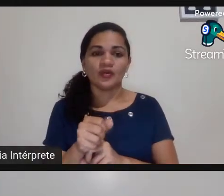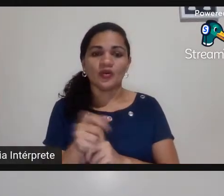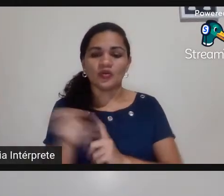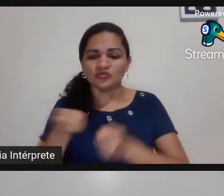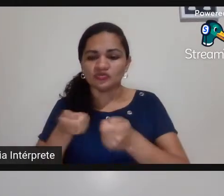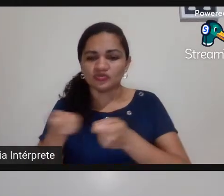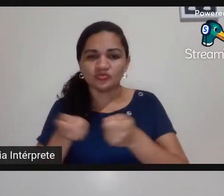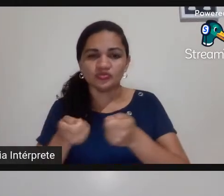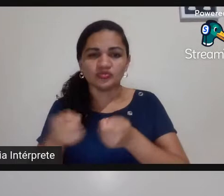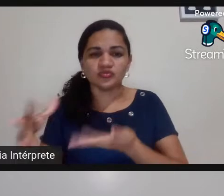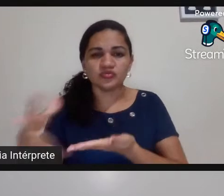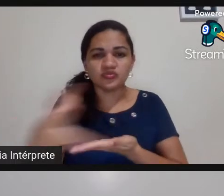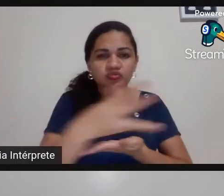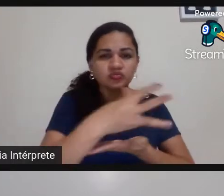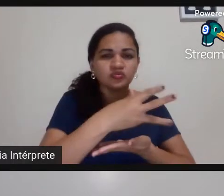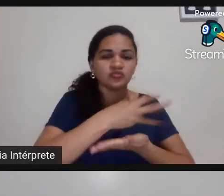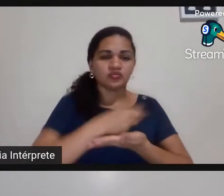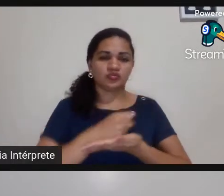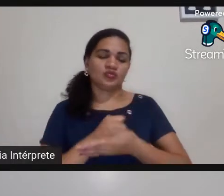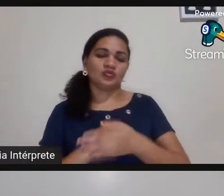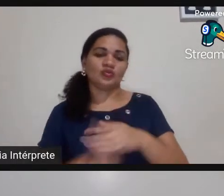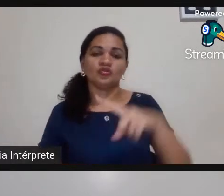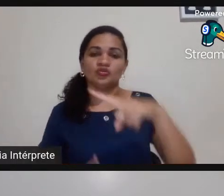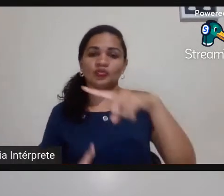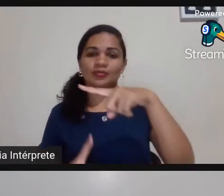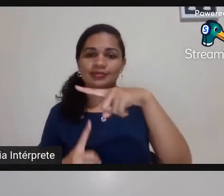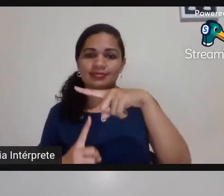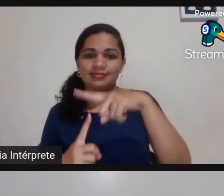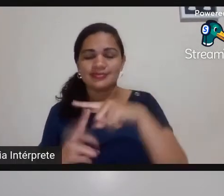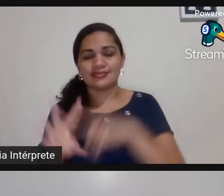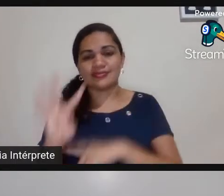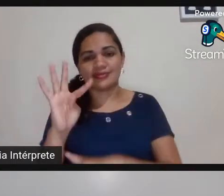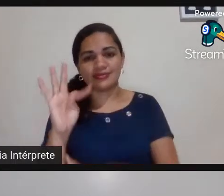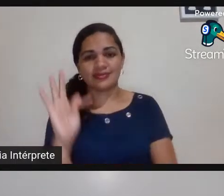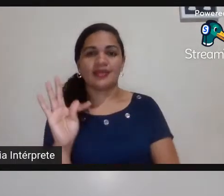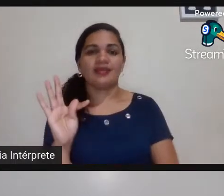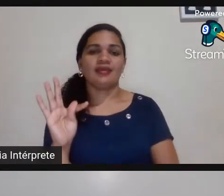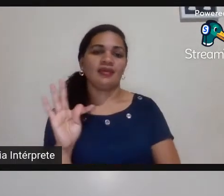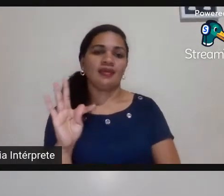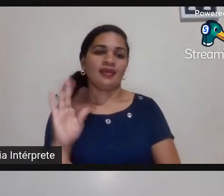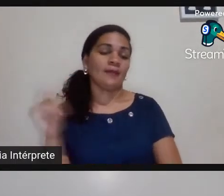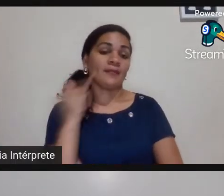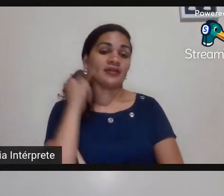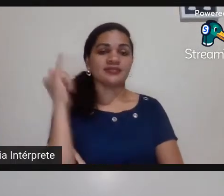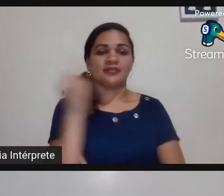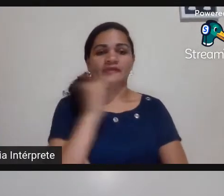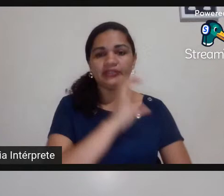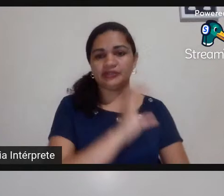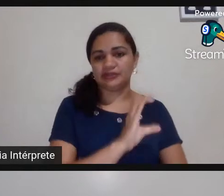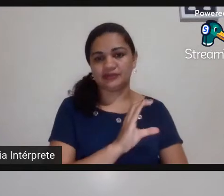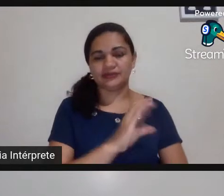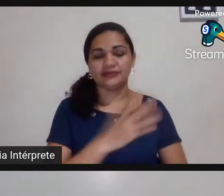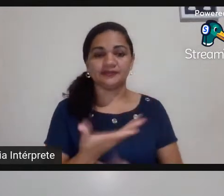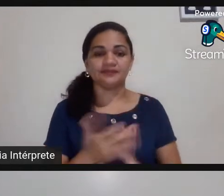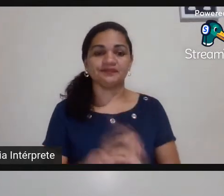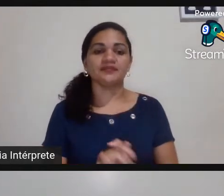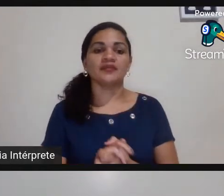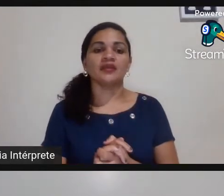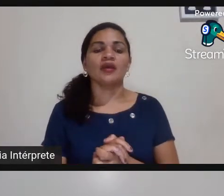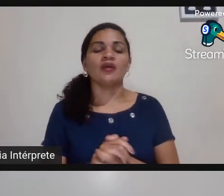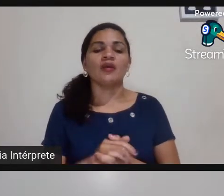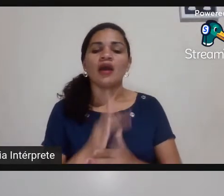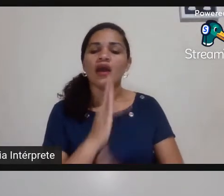o ter é mais importante do que o sei é então muitas vezes temos uma noção de que os recursos da natureza